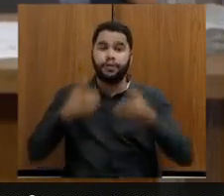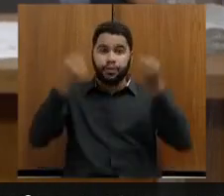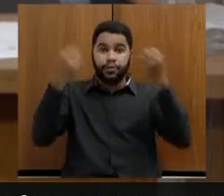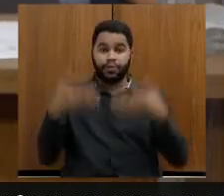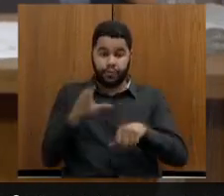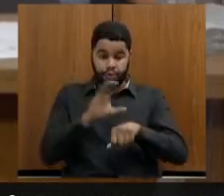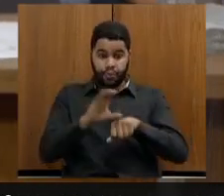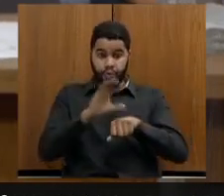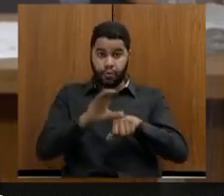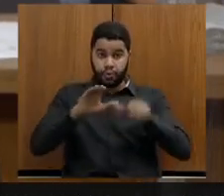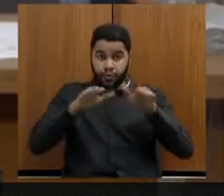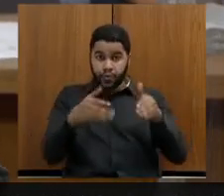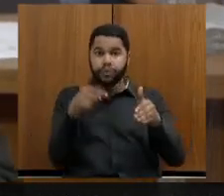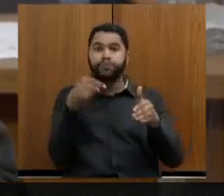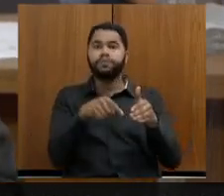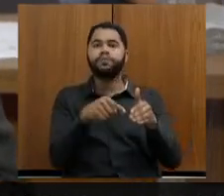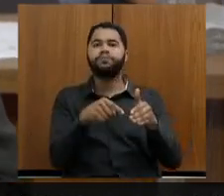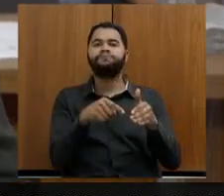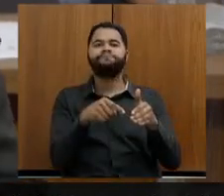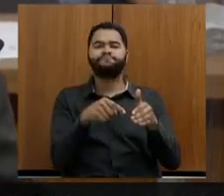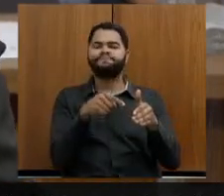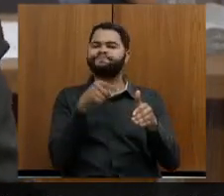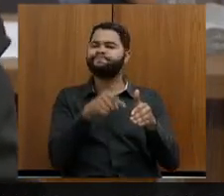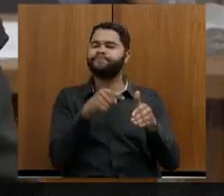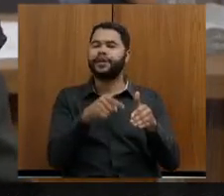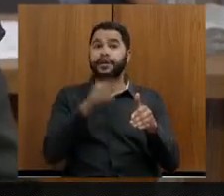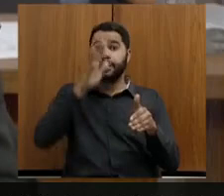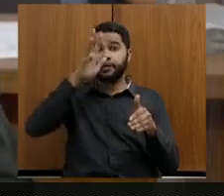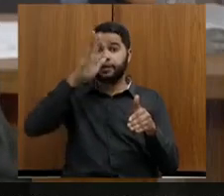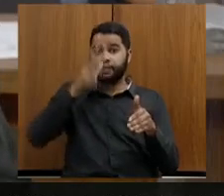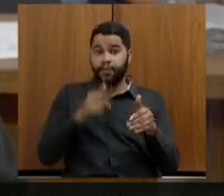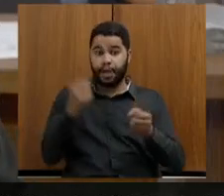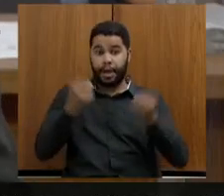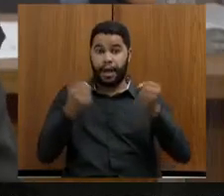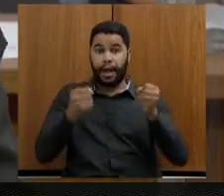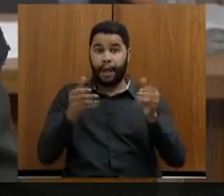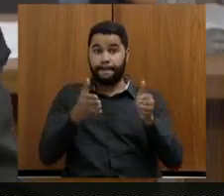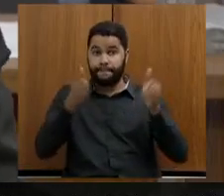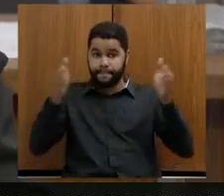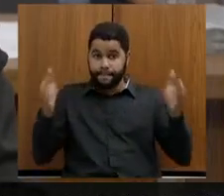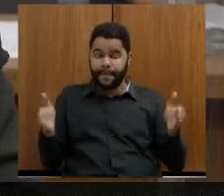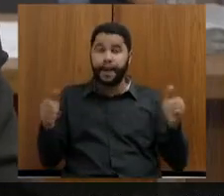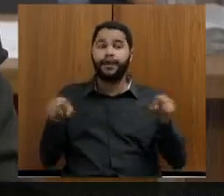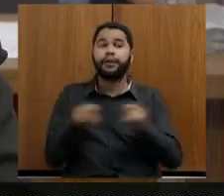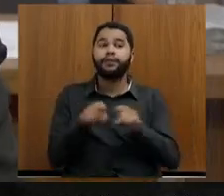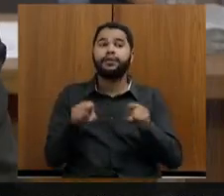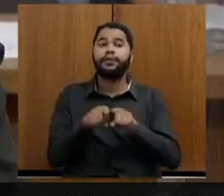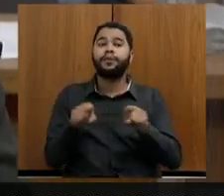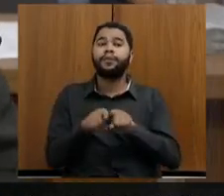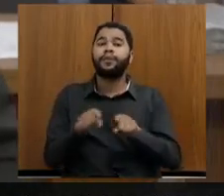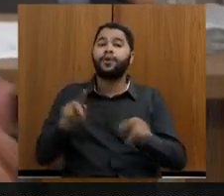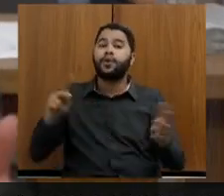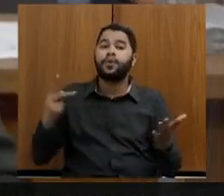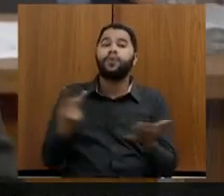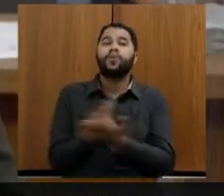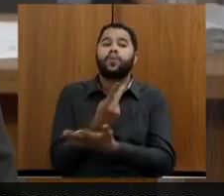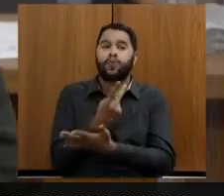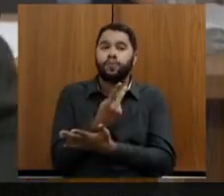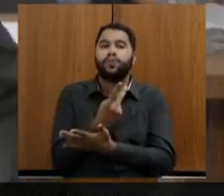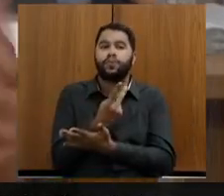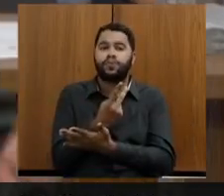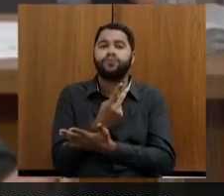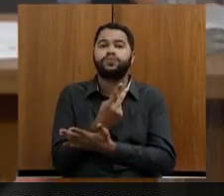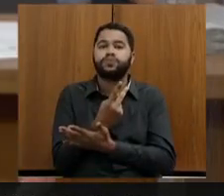digo desse curso especificamente é porque ele é um curso de salvamento veicular pesado ele é para ocorrências de